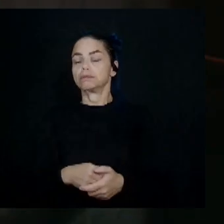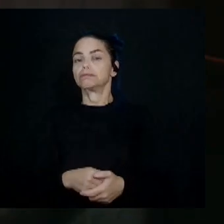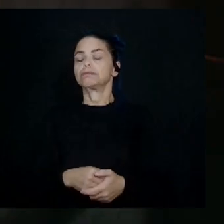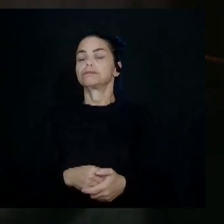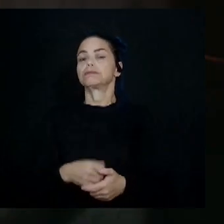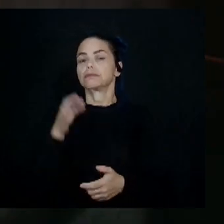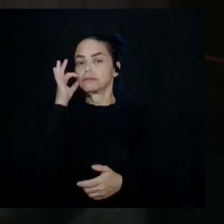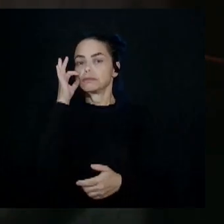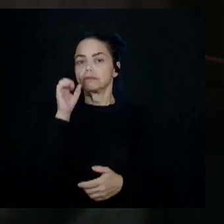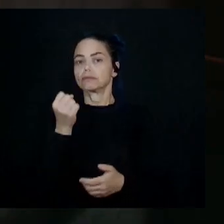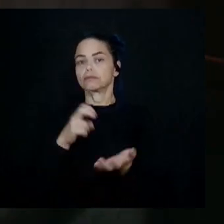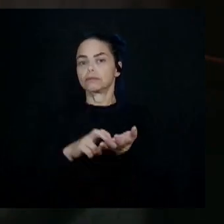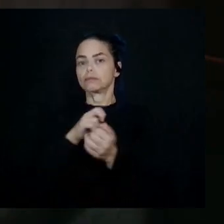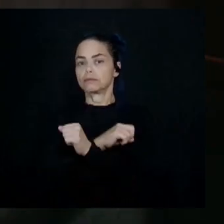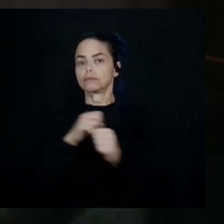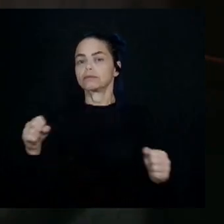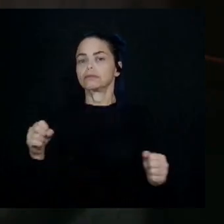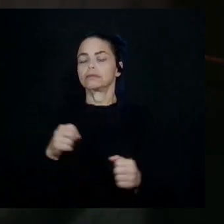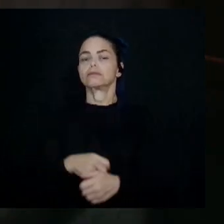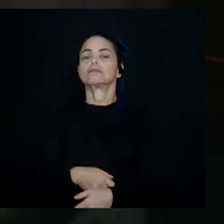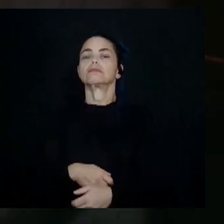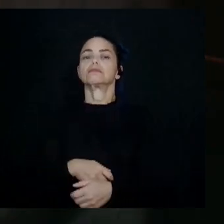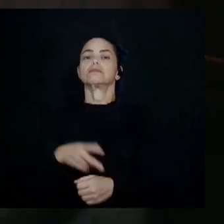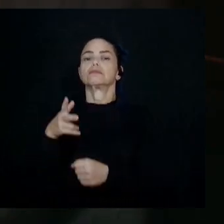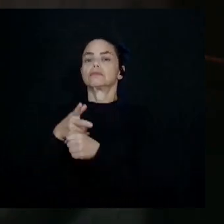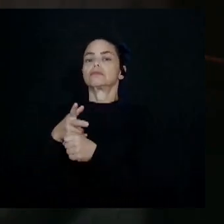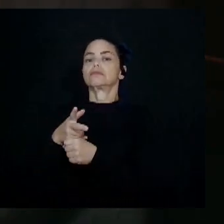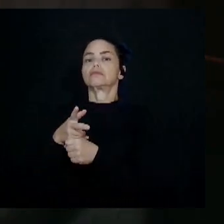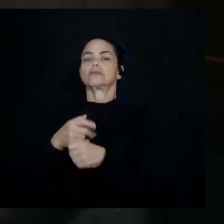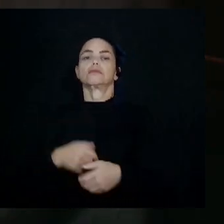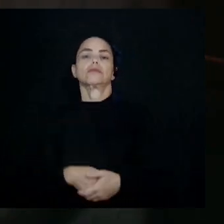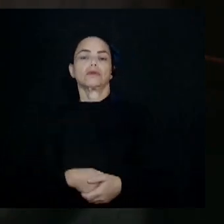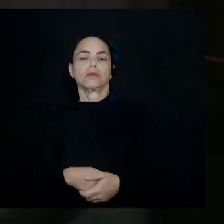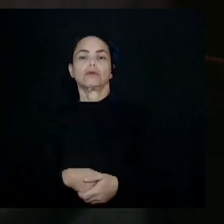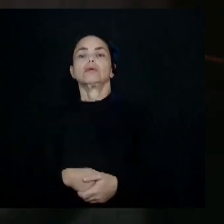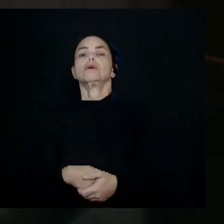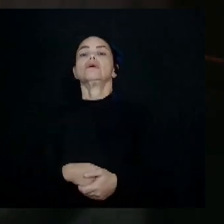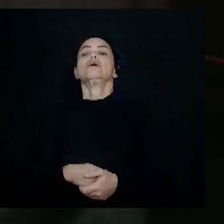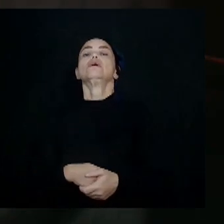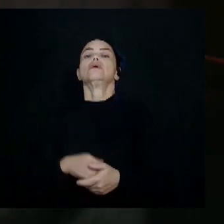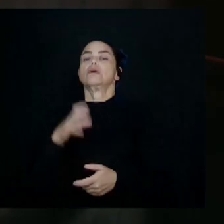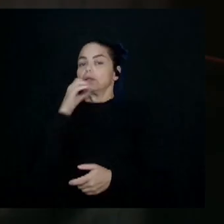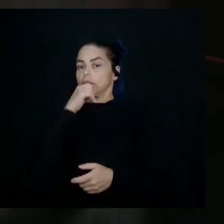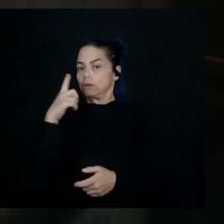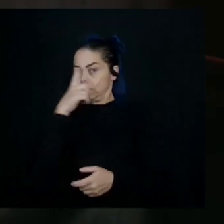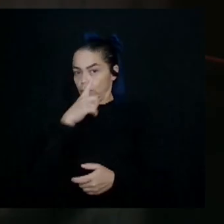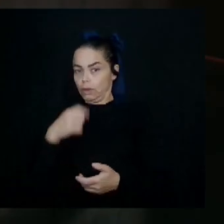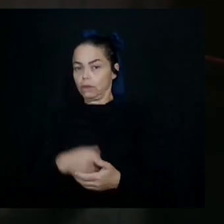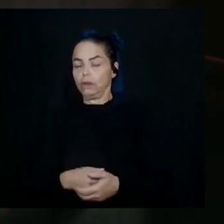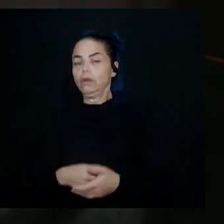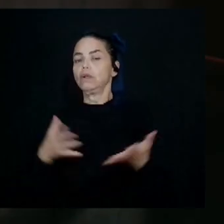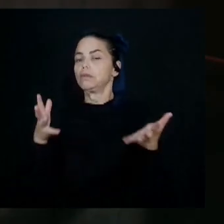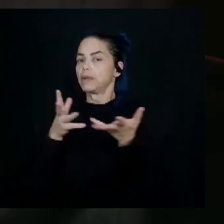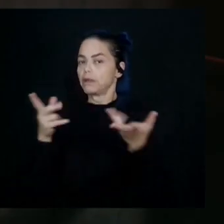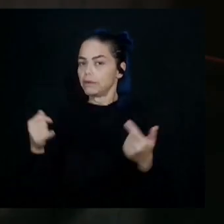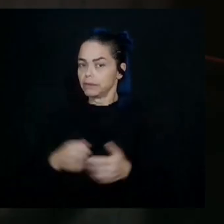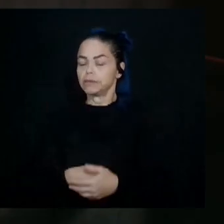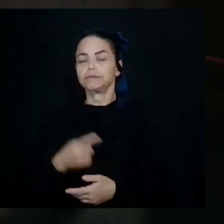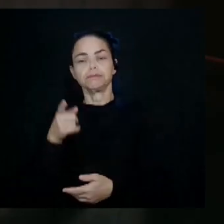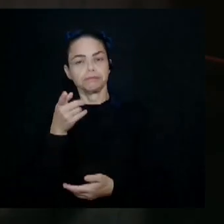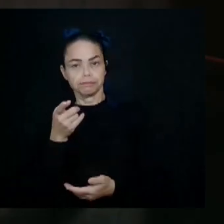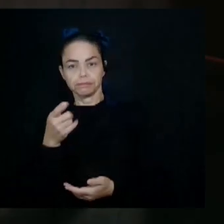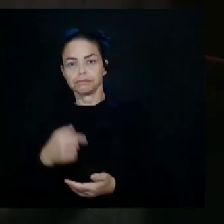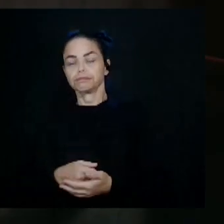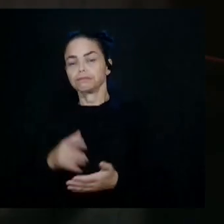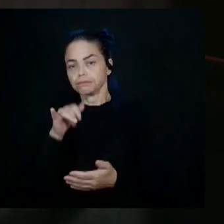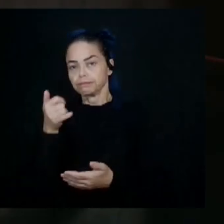em mais uma edição do nosso Estúdio Câmara. Gente, final de semana, um ótimo final de semana para você. Aproveite, curta com a